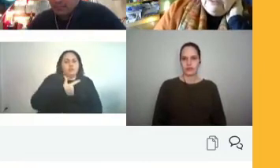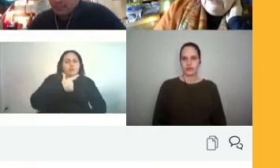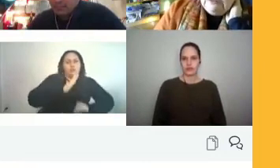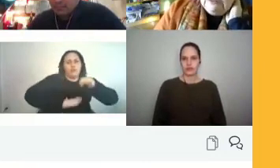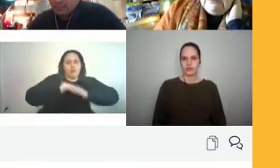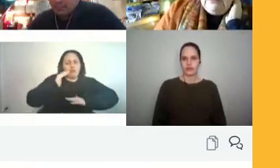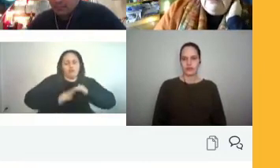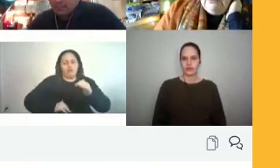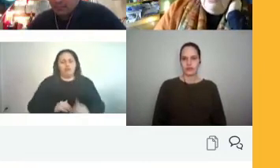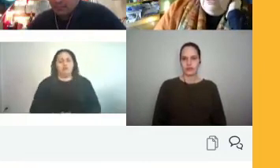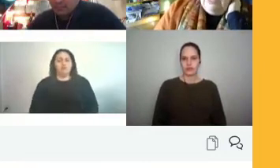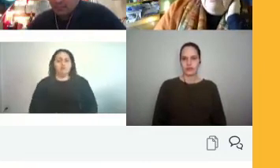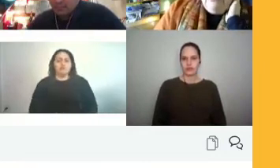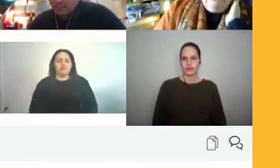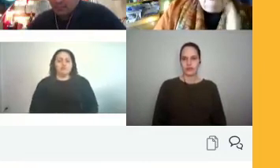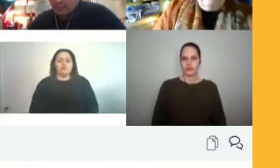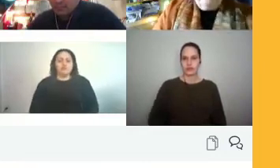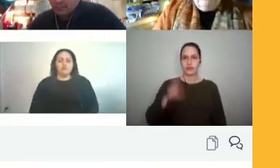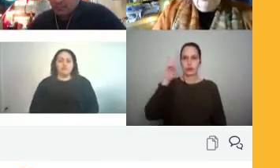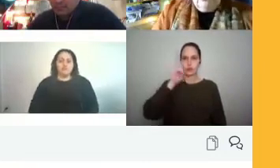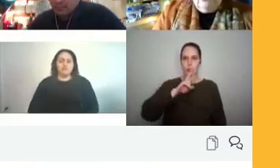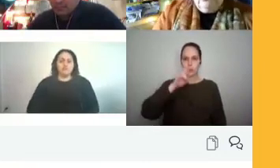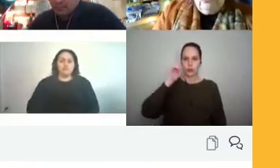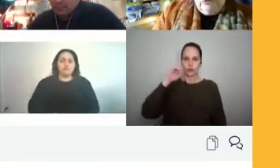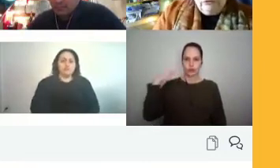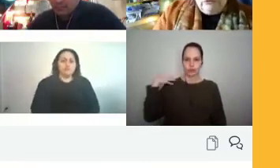né? Historicamente,